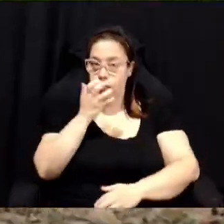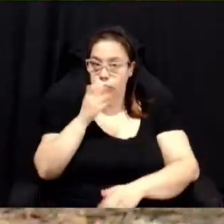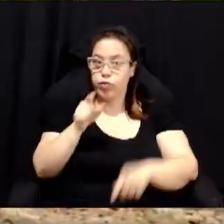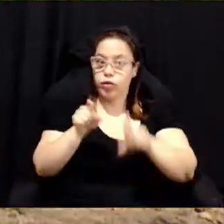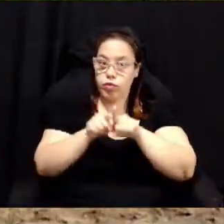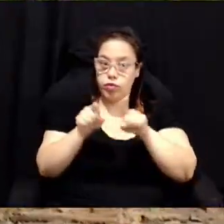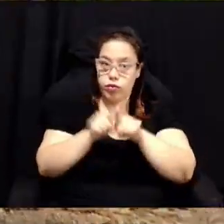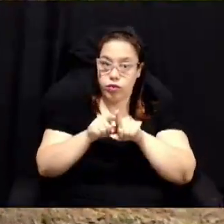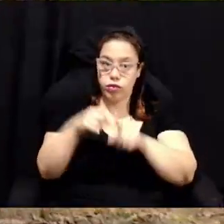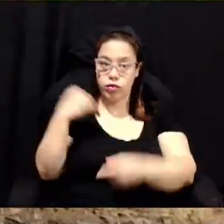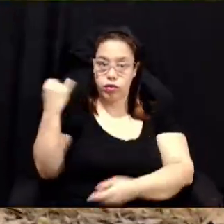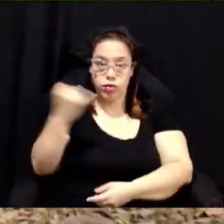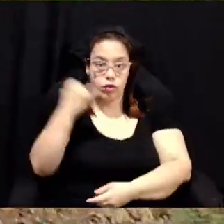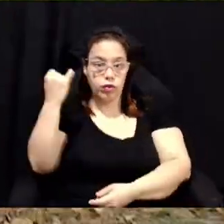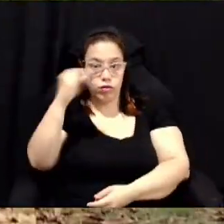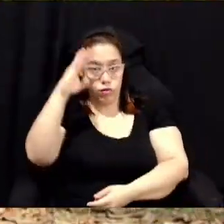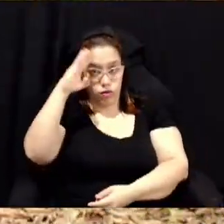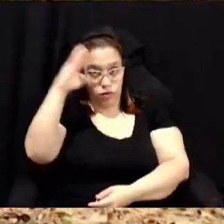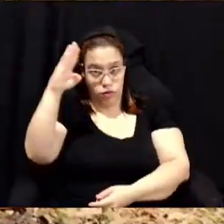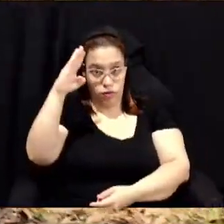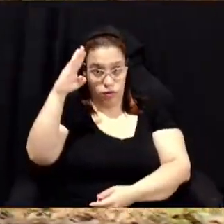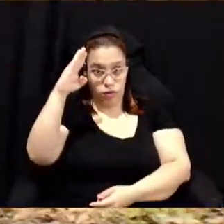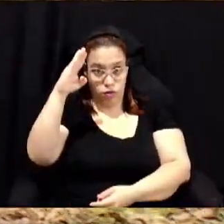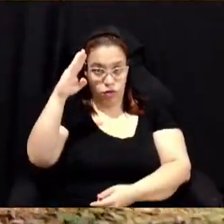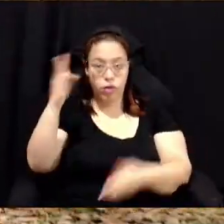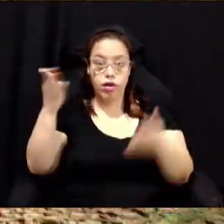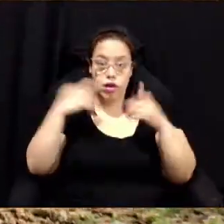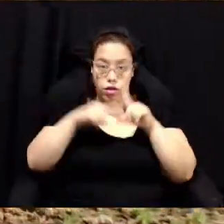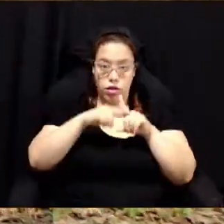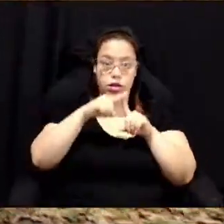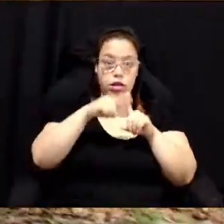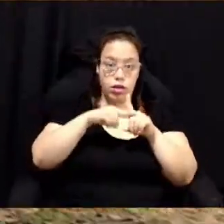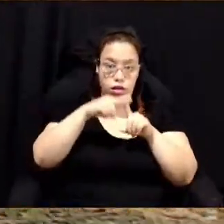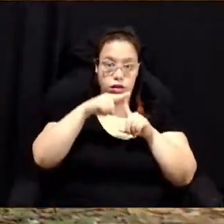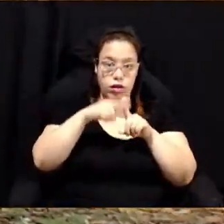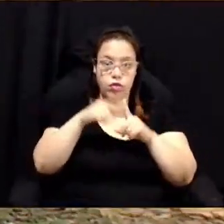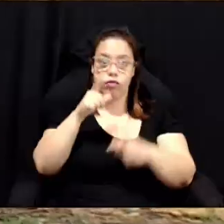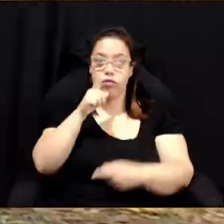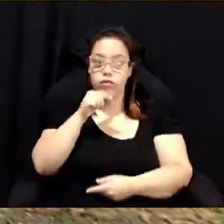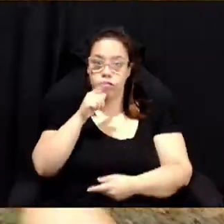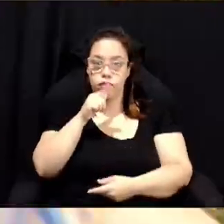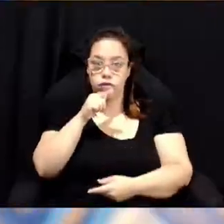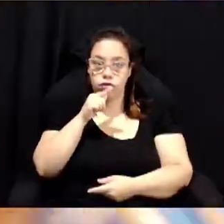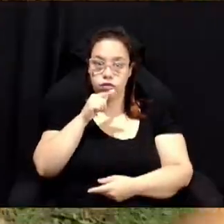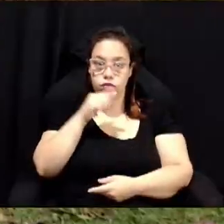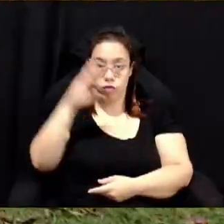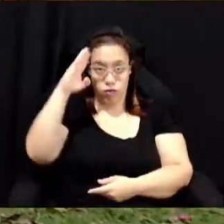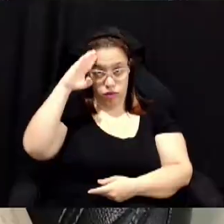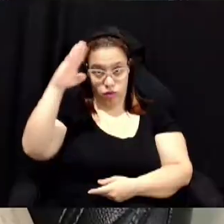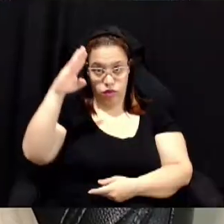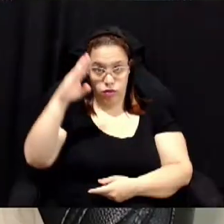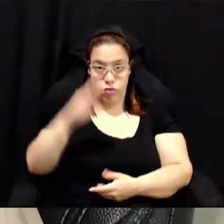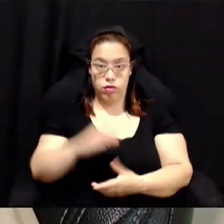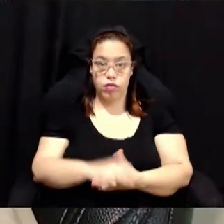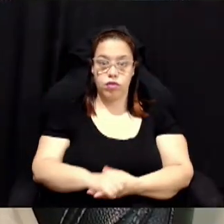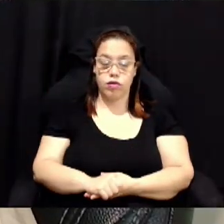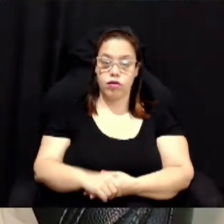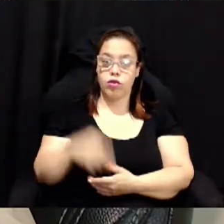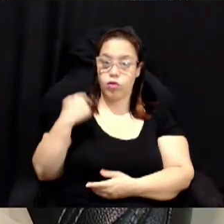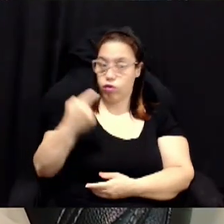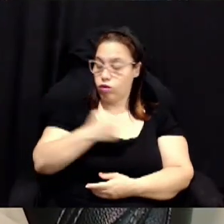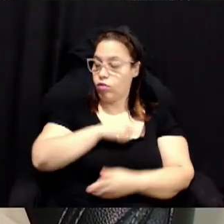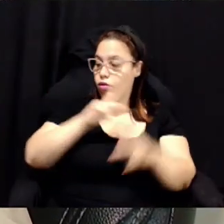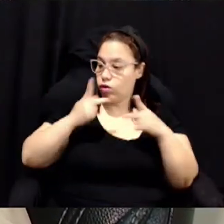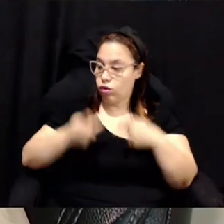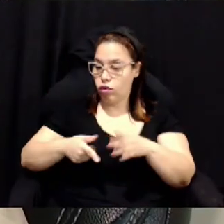importante, principalmente em dias mais quentes, e a hidratação deve ser prioridade. Assim como para nós humanos, antes de começar